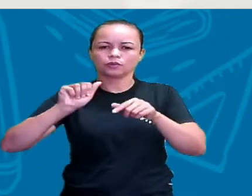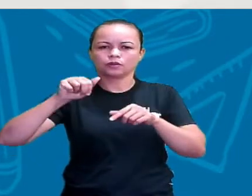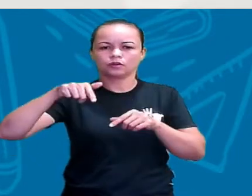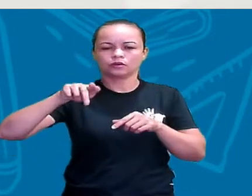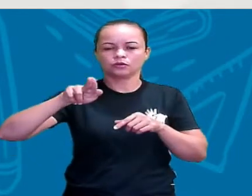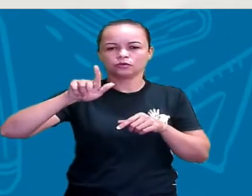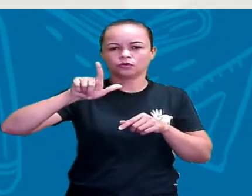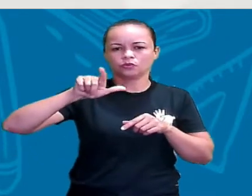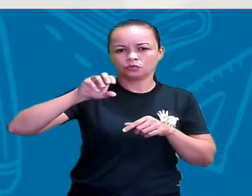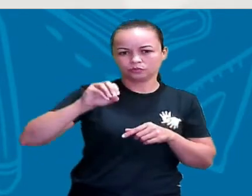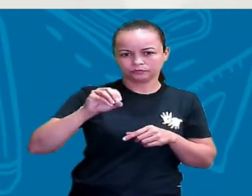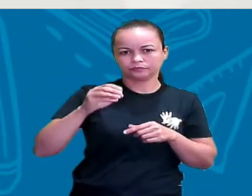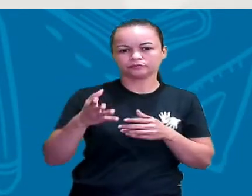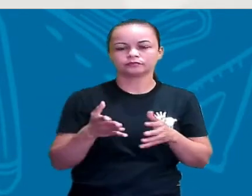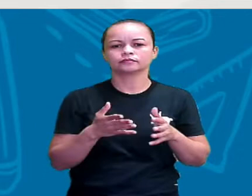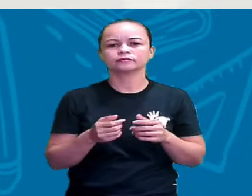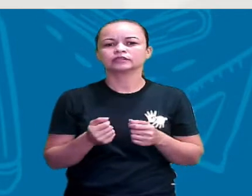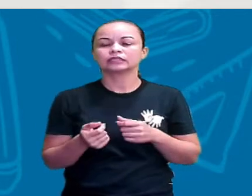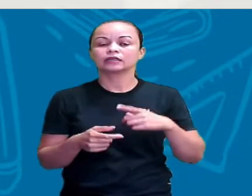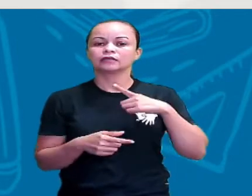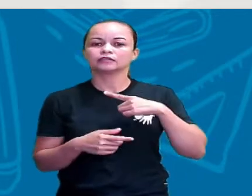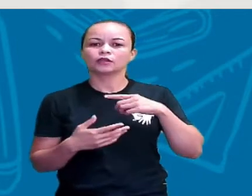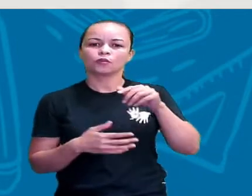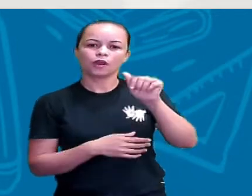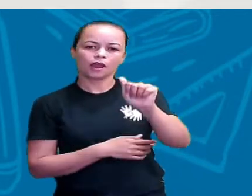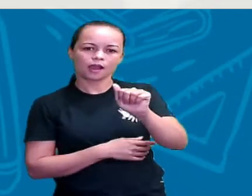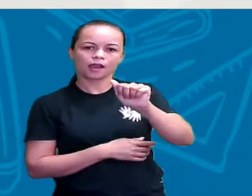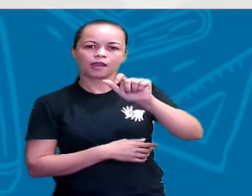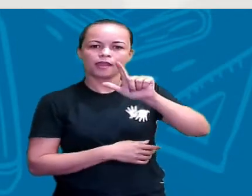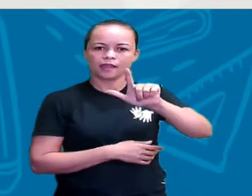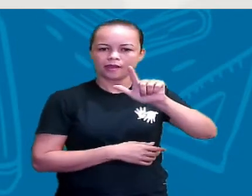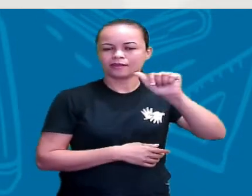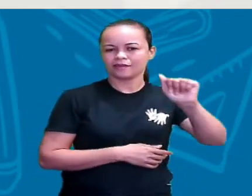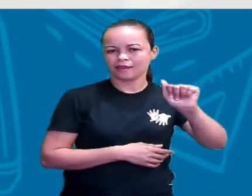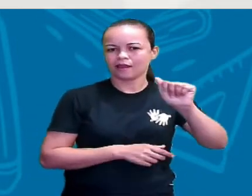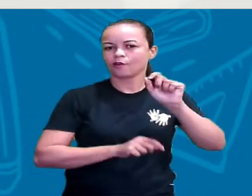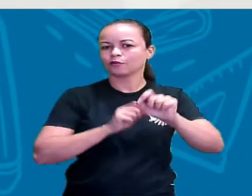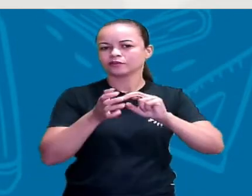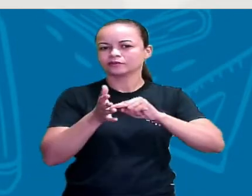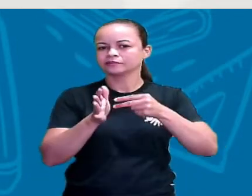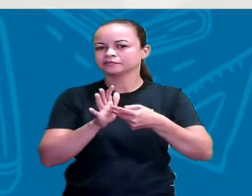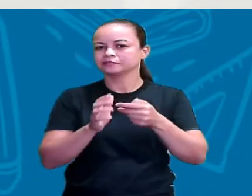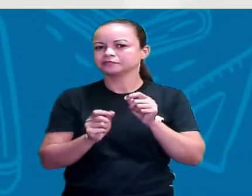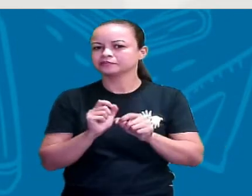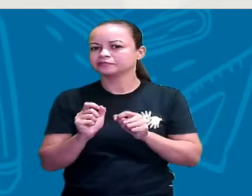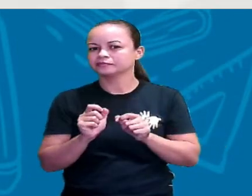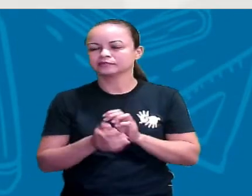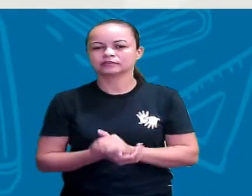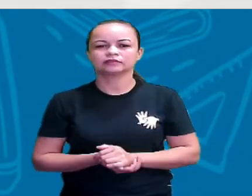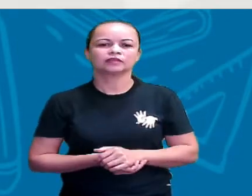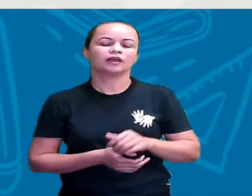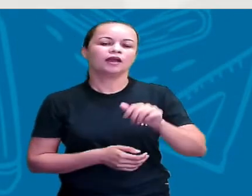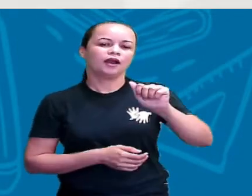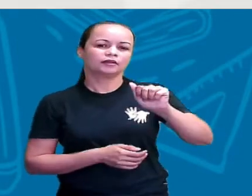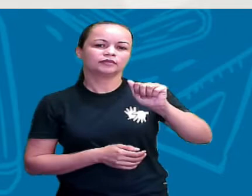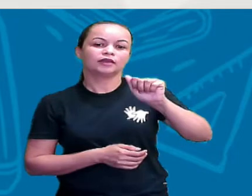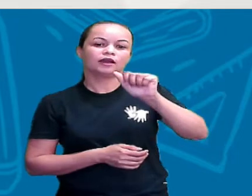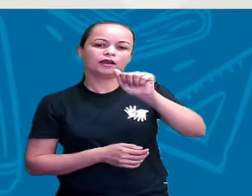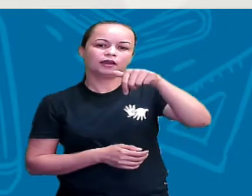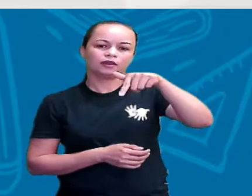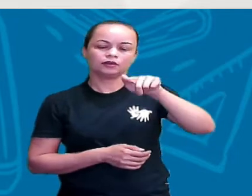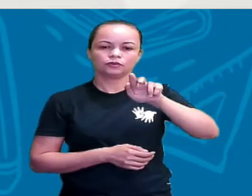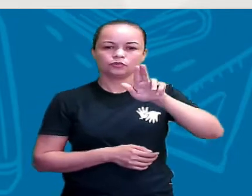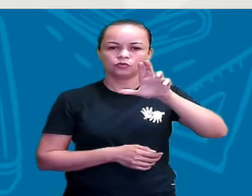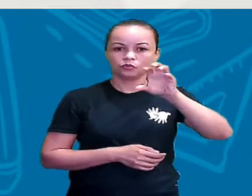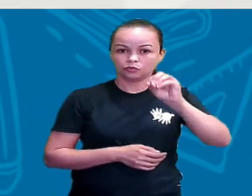certo? Aqui eu tenho A-L-A. O que significa? A de ângulo, L de lado e